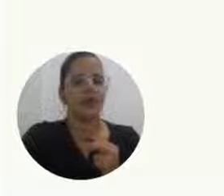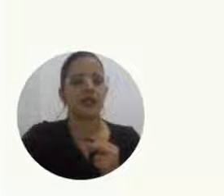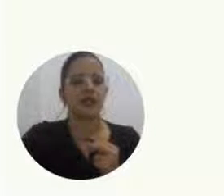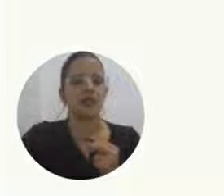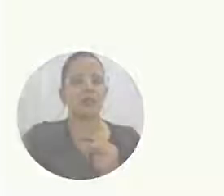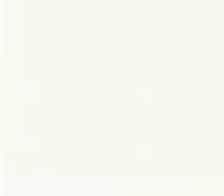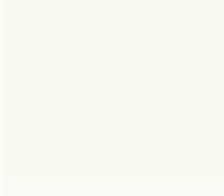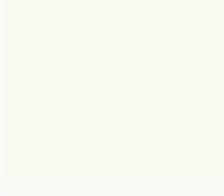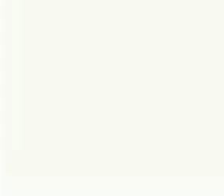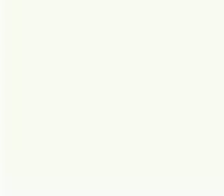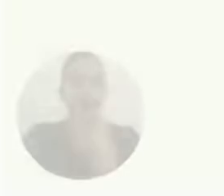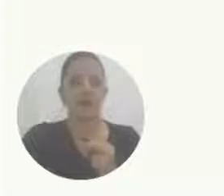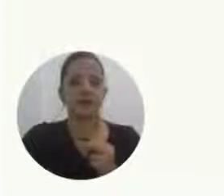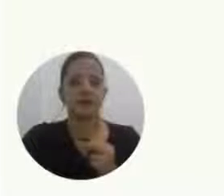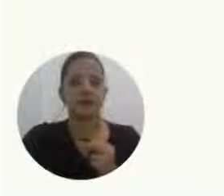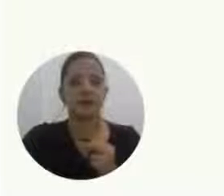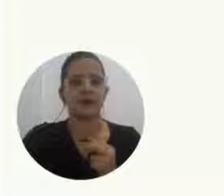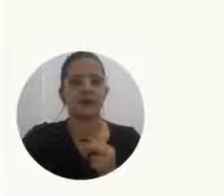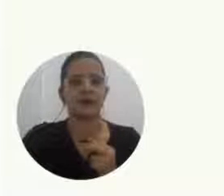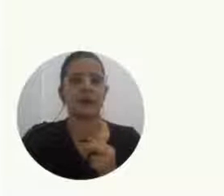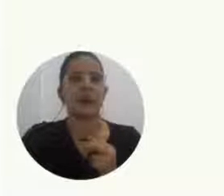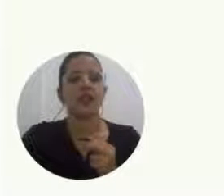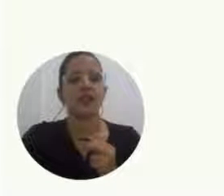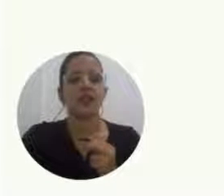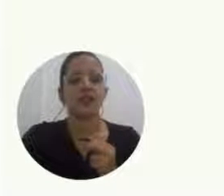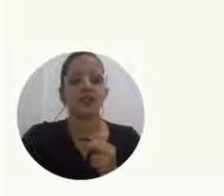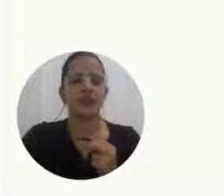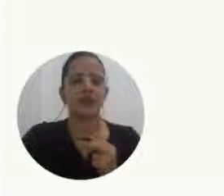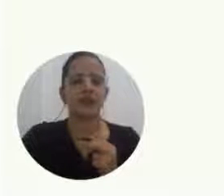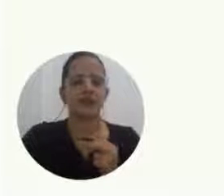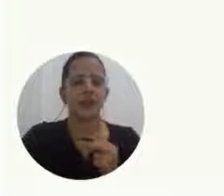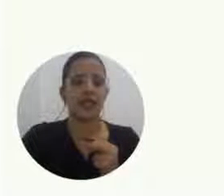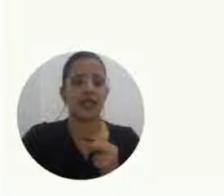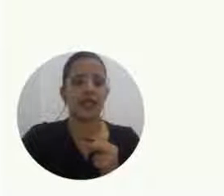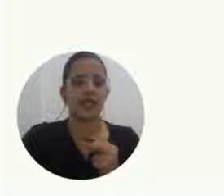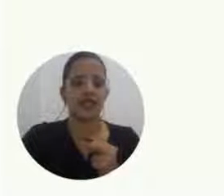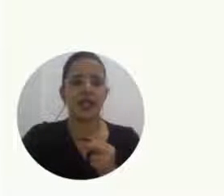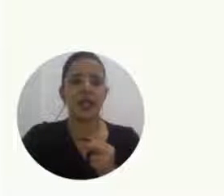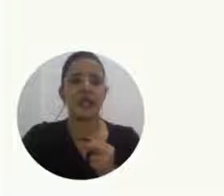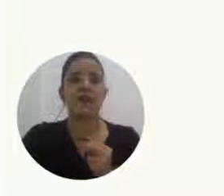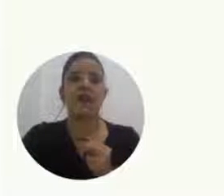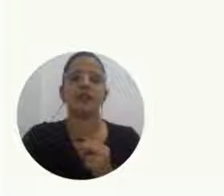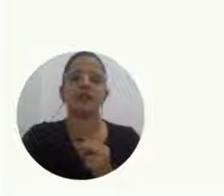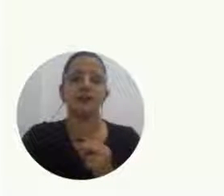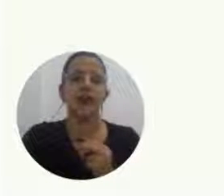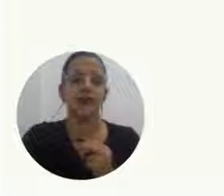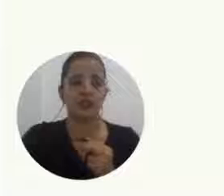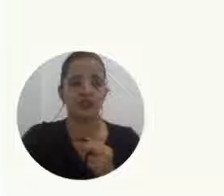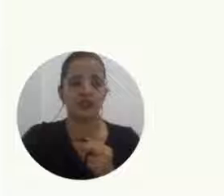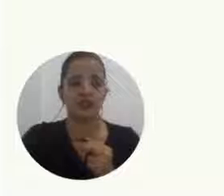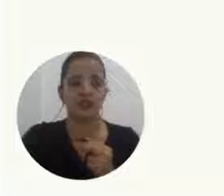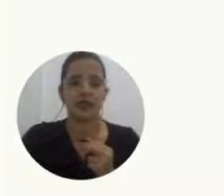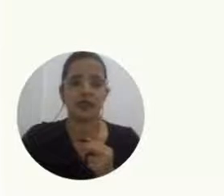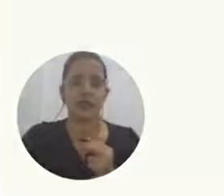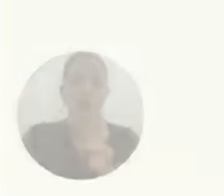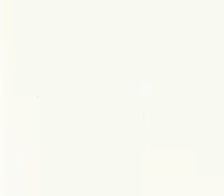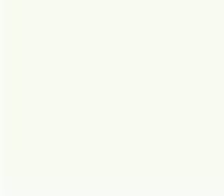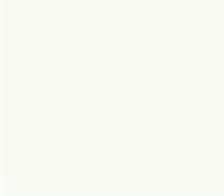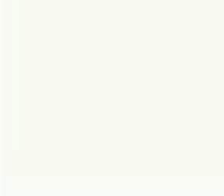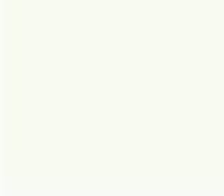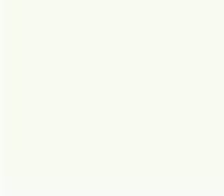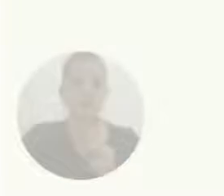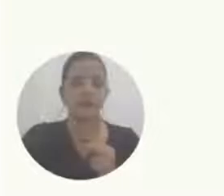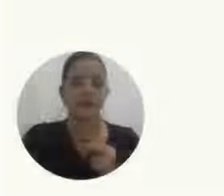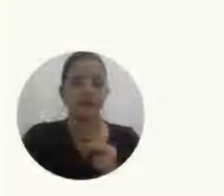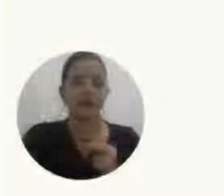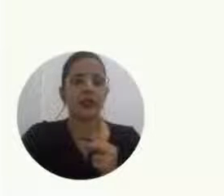A maioria responderam 2 vezes ou mais. Você costuma observar se a torneira está realmente fechada? Mais de 90% responderam que